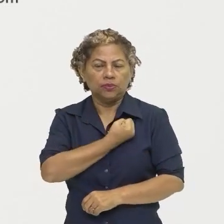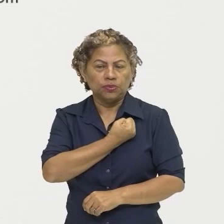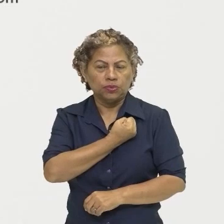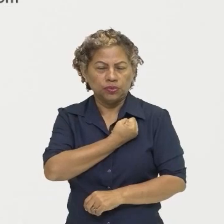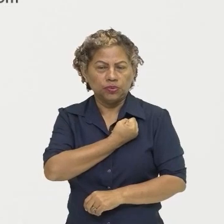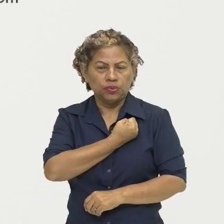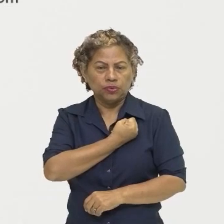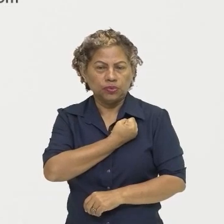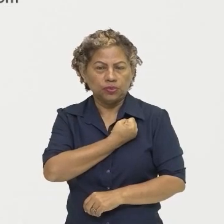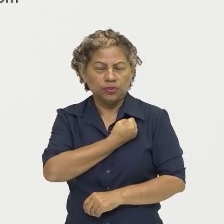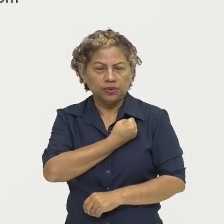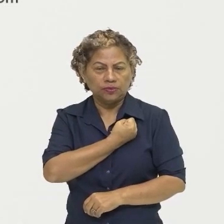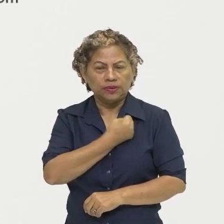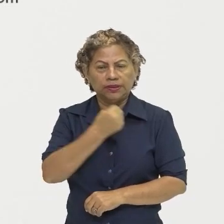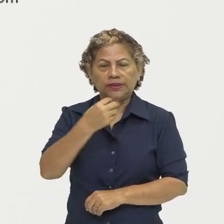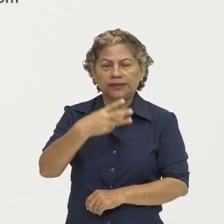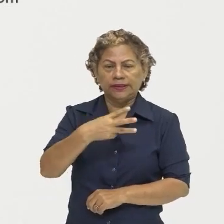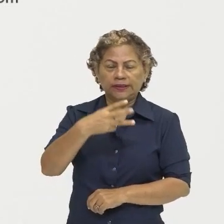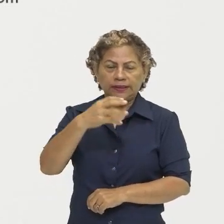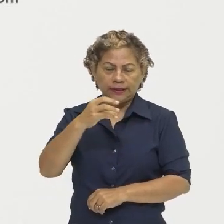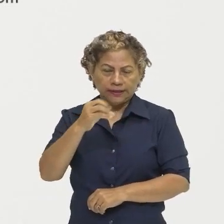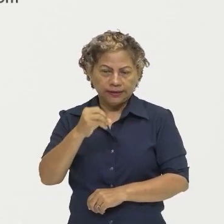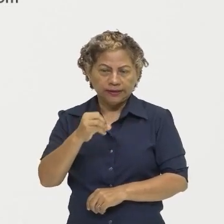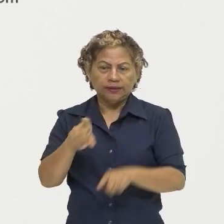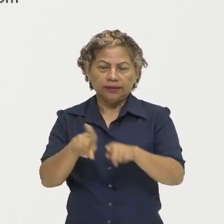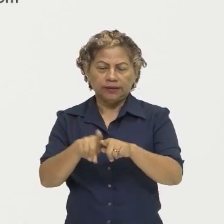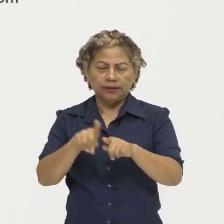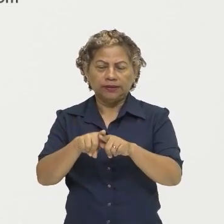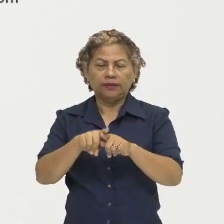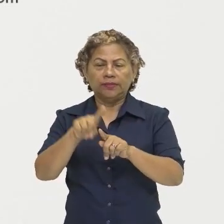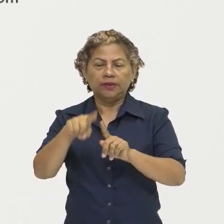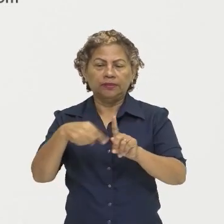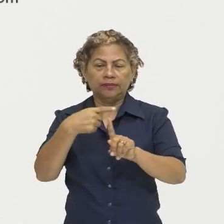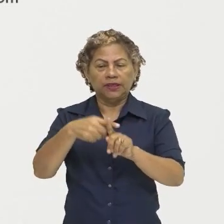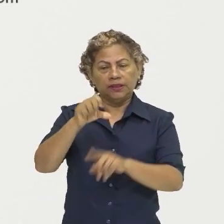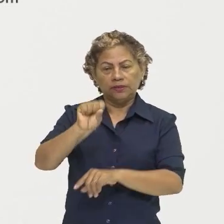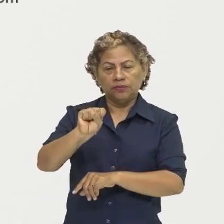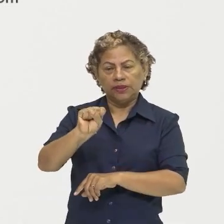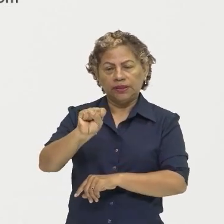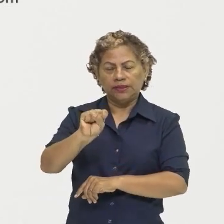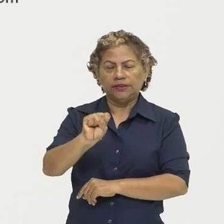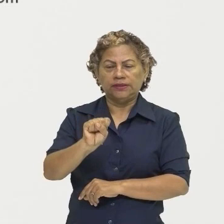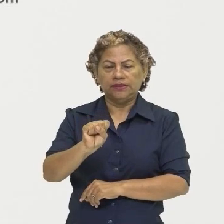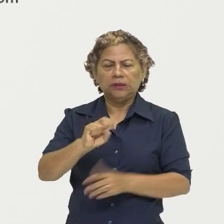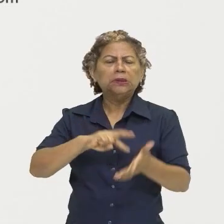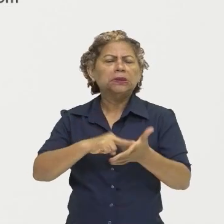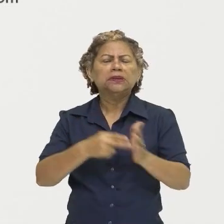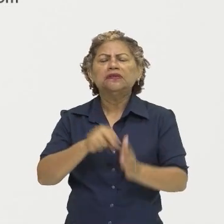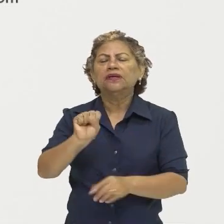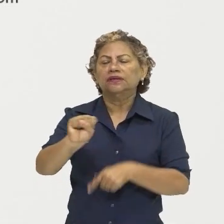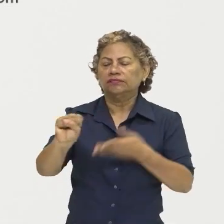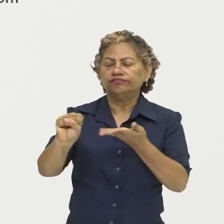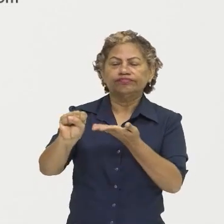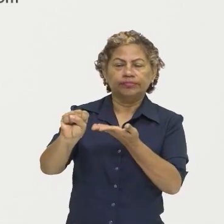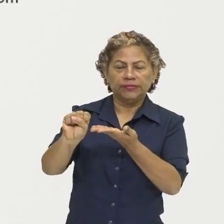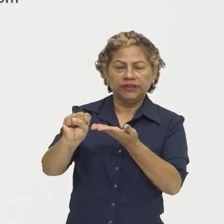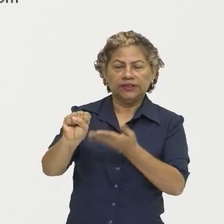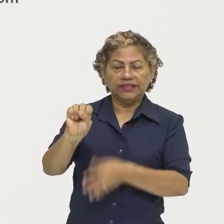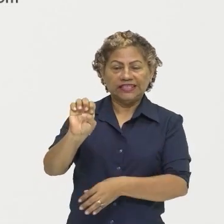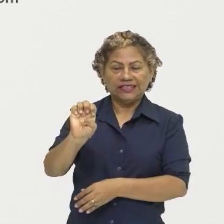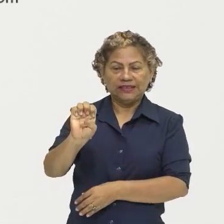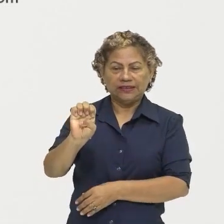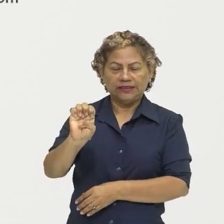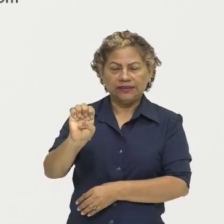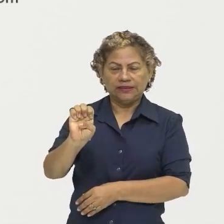e a unidade, que é a letra S de segundos. E toda vez que eu